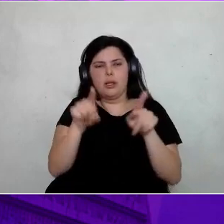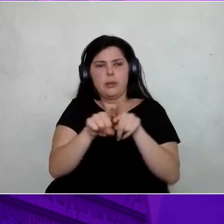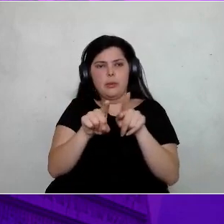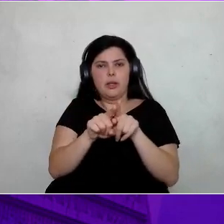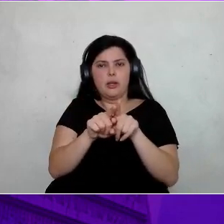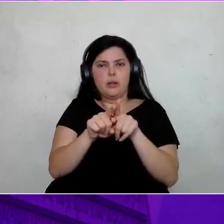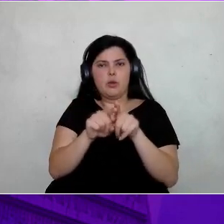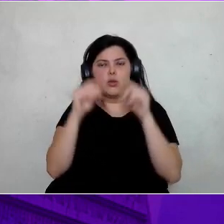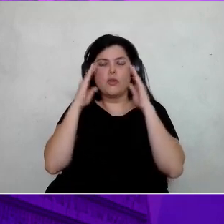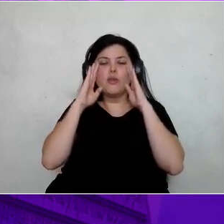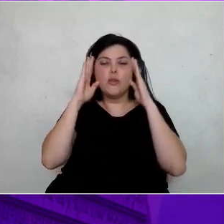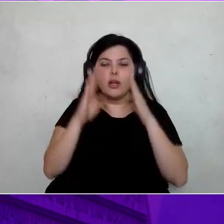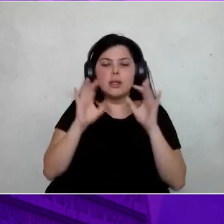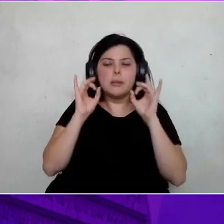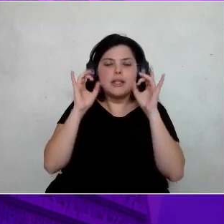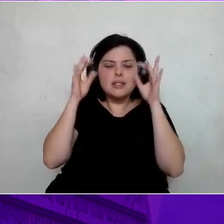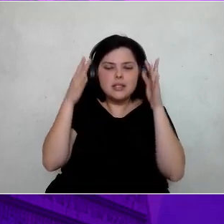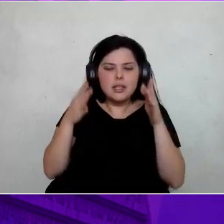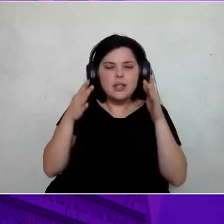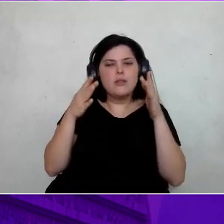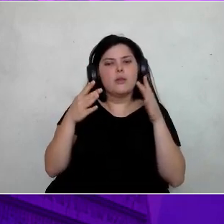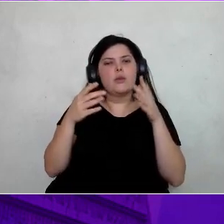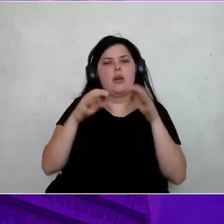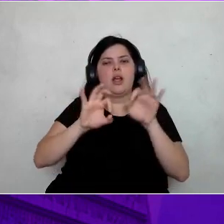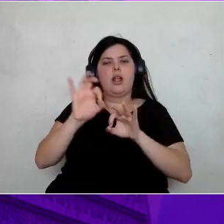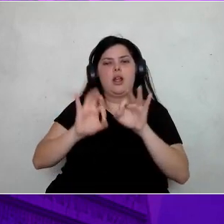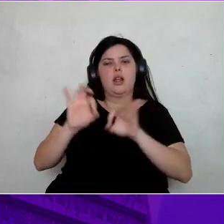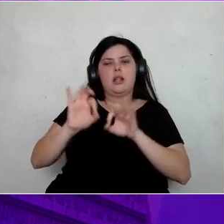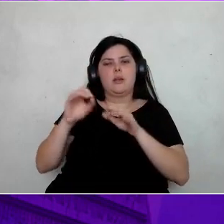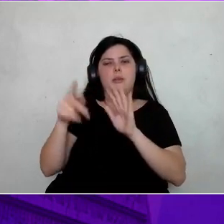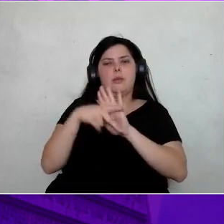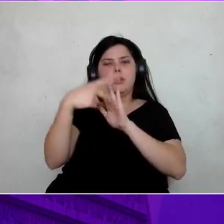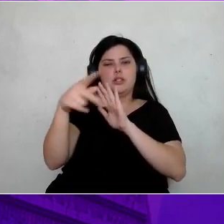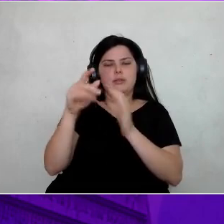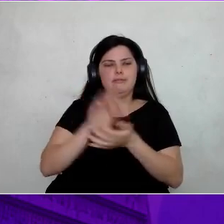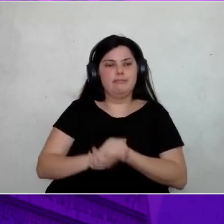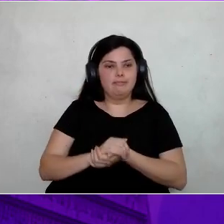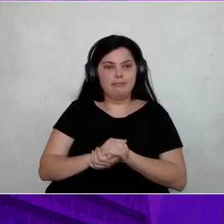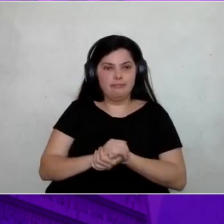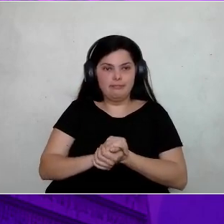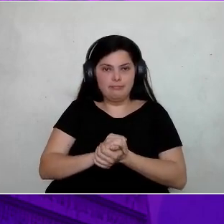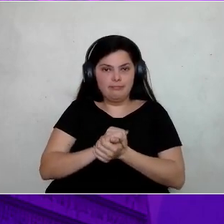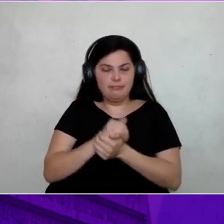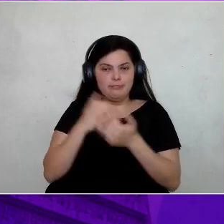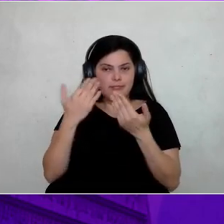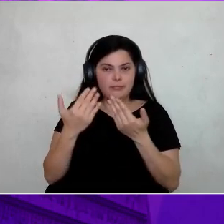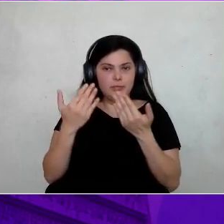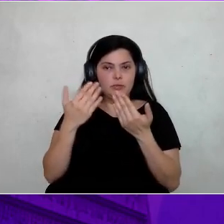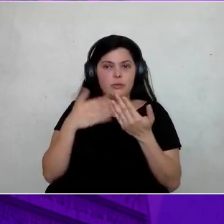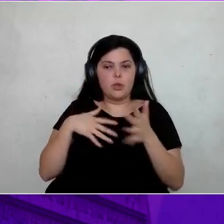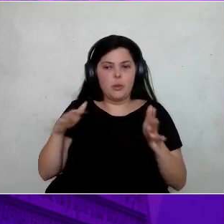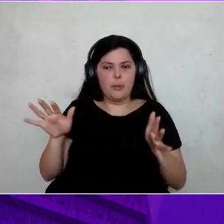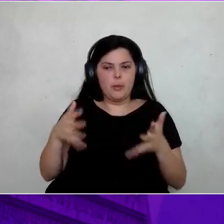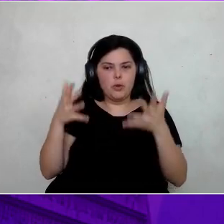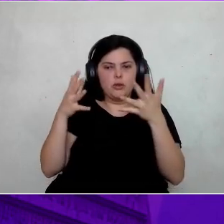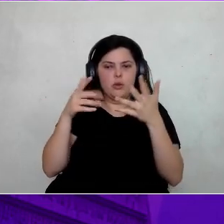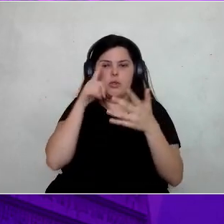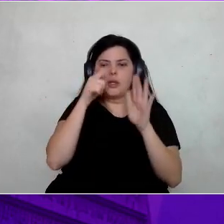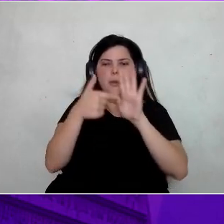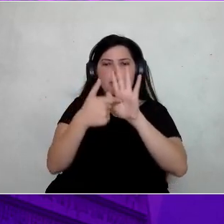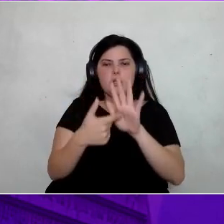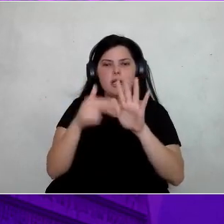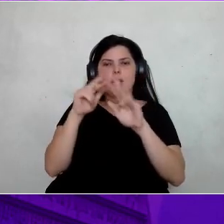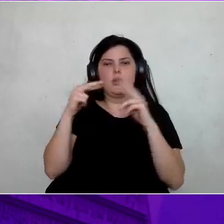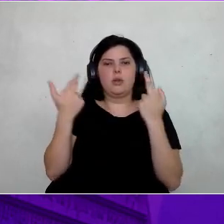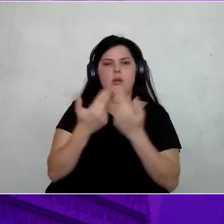direcionado, específico, customizado para você. Então, esses são os meus motivadores para trazer essa sessão aqui com